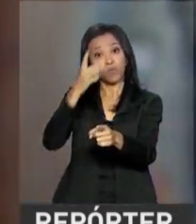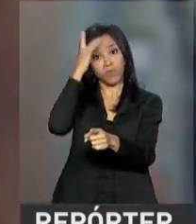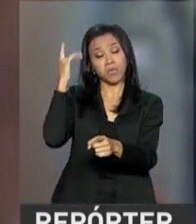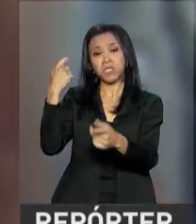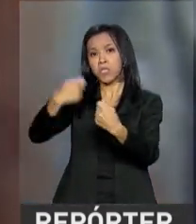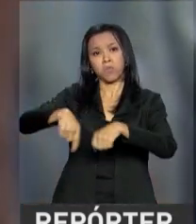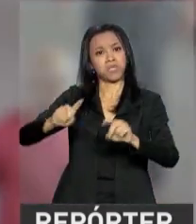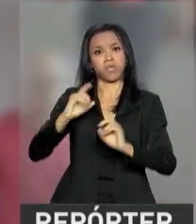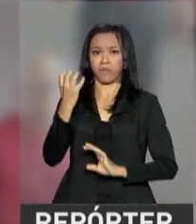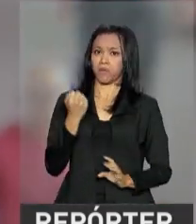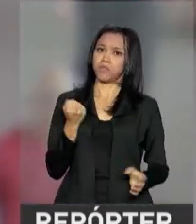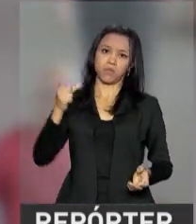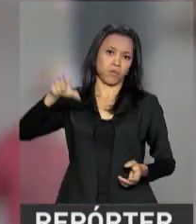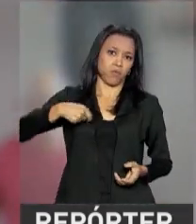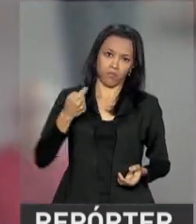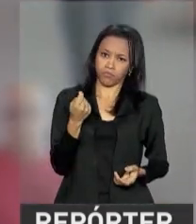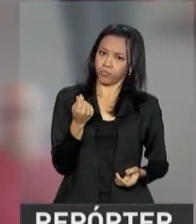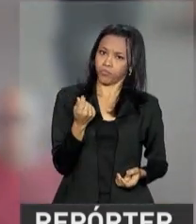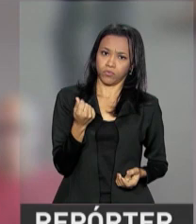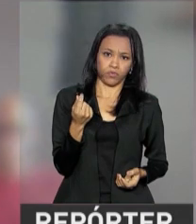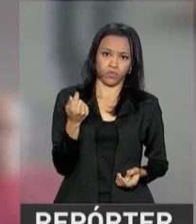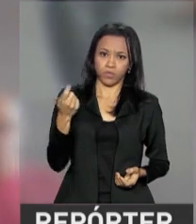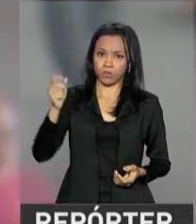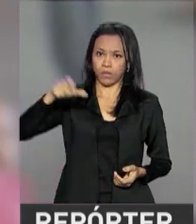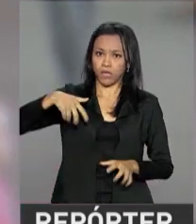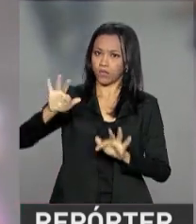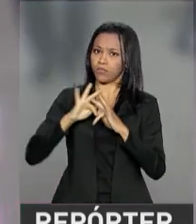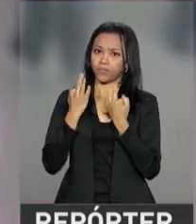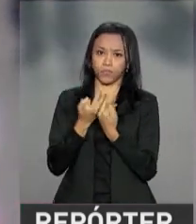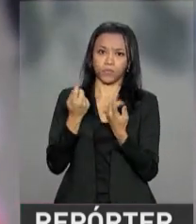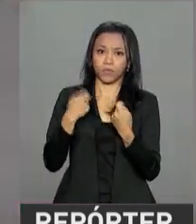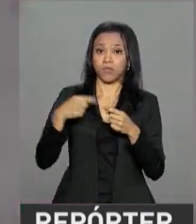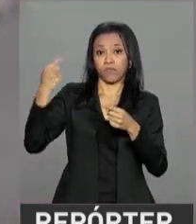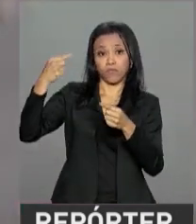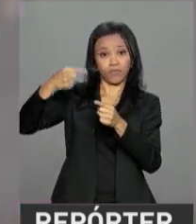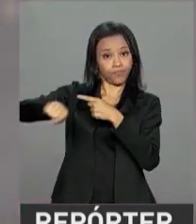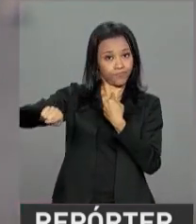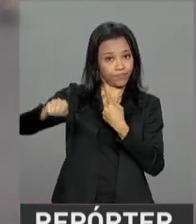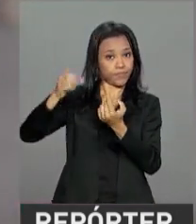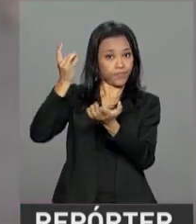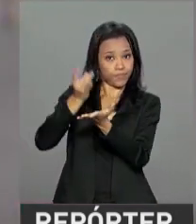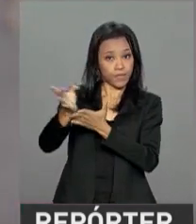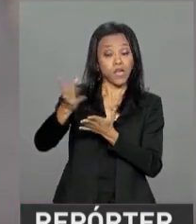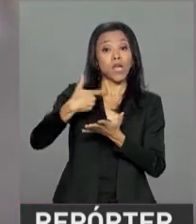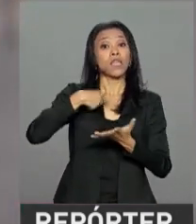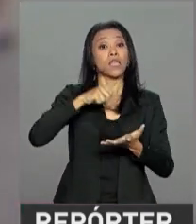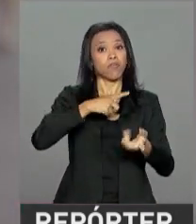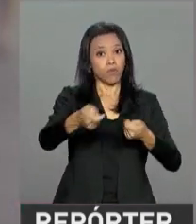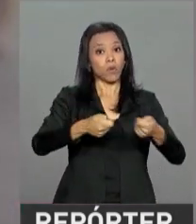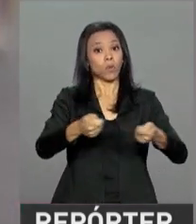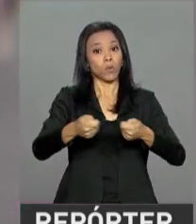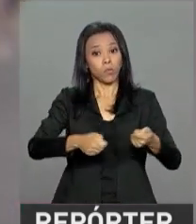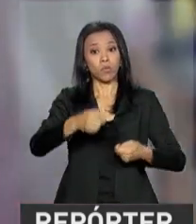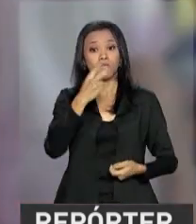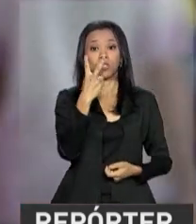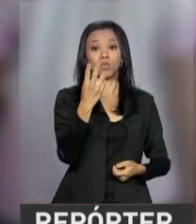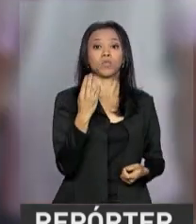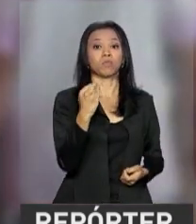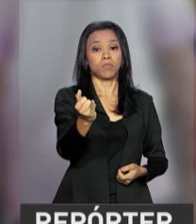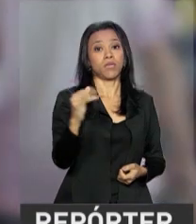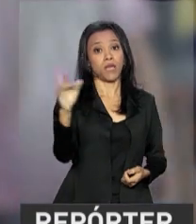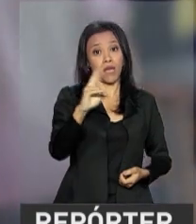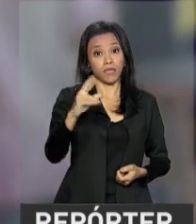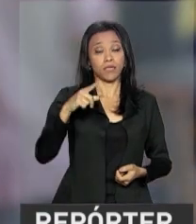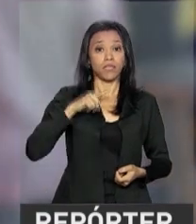2016 por não se enquadrarem nos critérios de renda do programa gerou uma economia de 2 bilhões de reais o que permitiu a